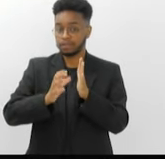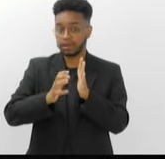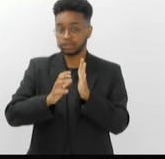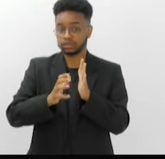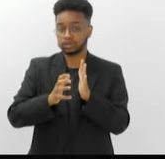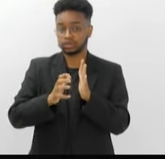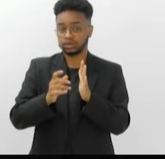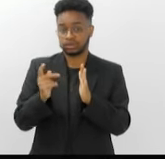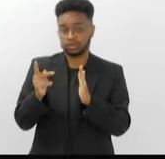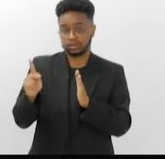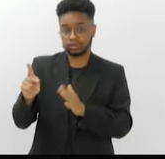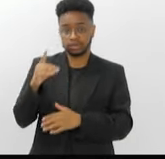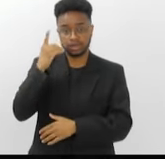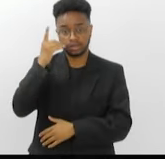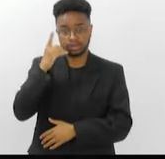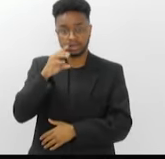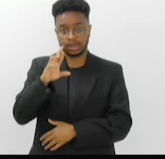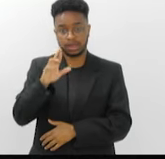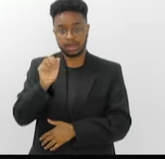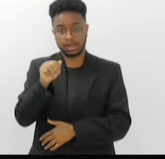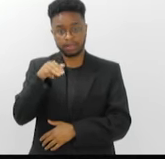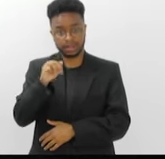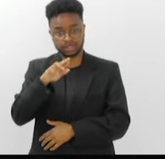do deputado Ramage é o PL.